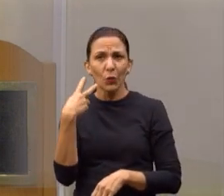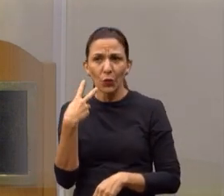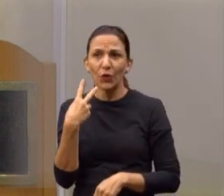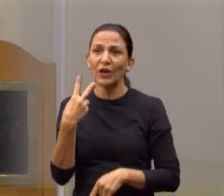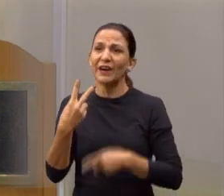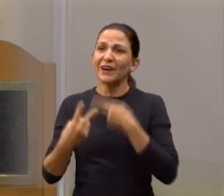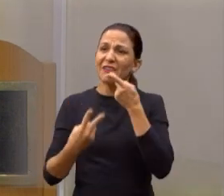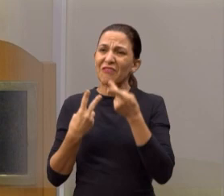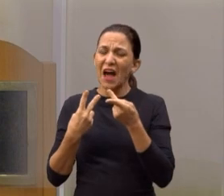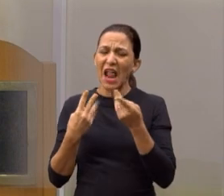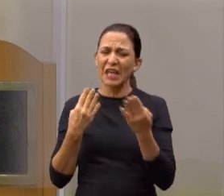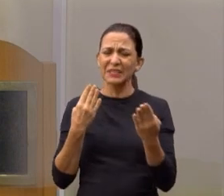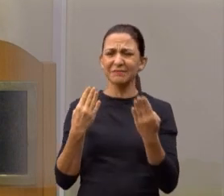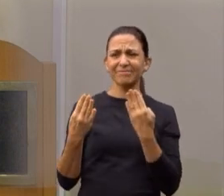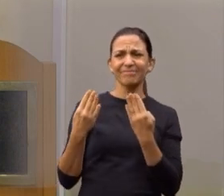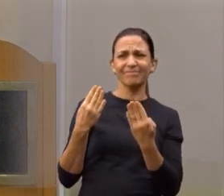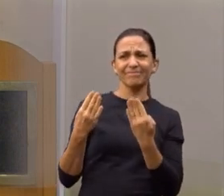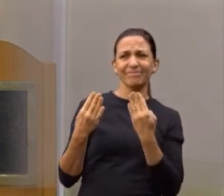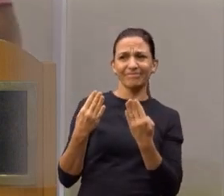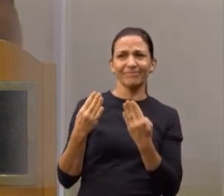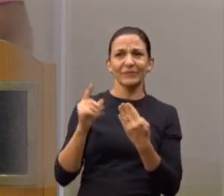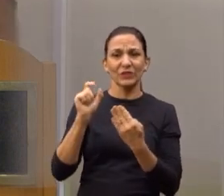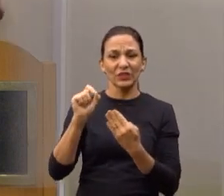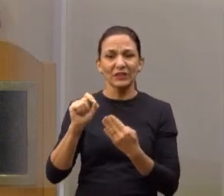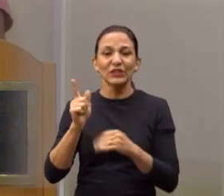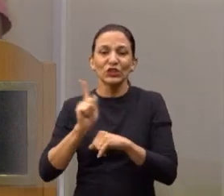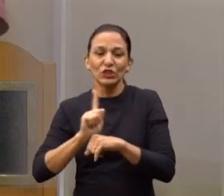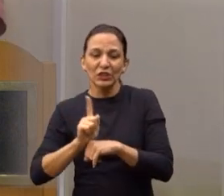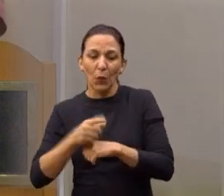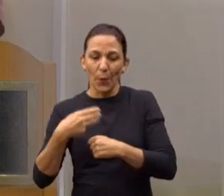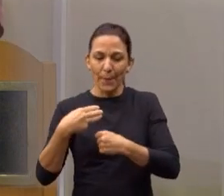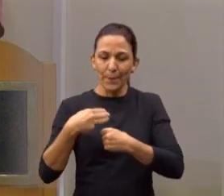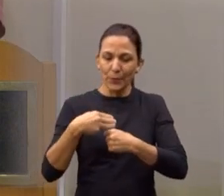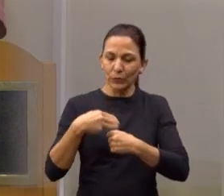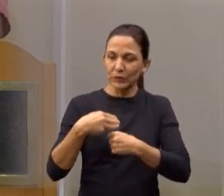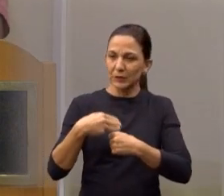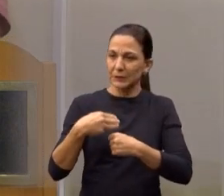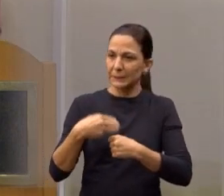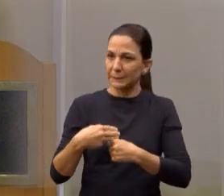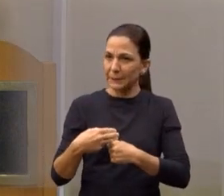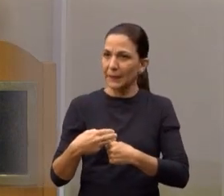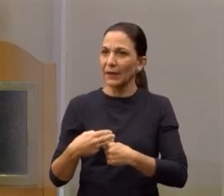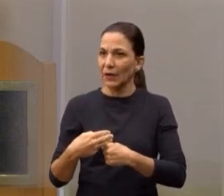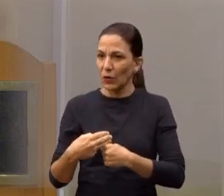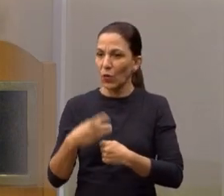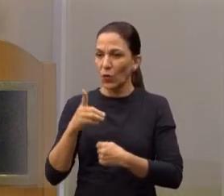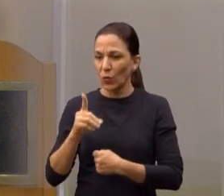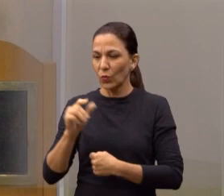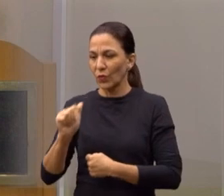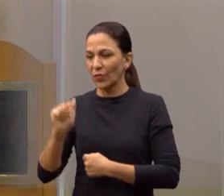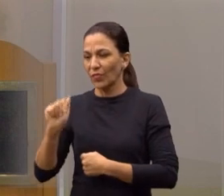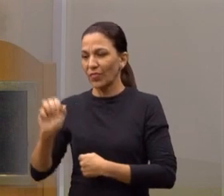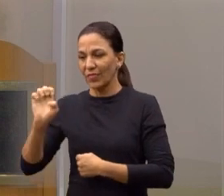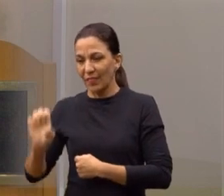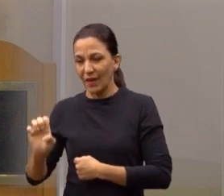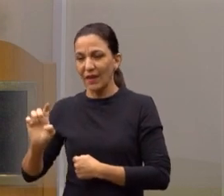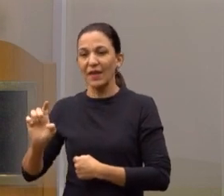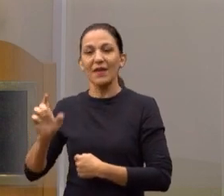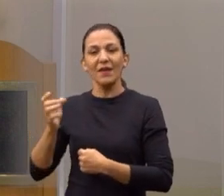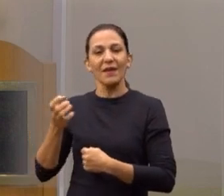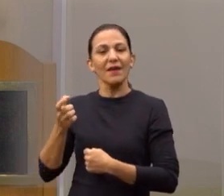sobre suspeita de que a gestão municipal está sucateando Dai para vendê-lo